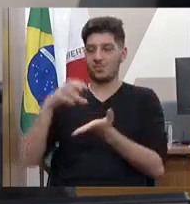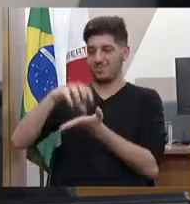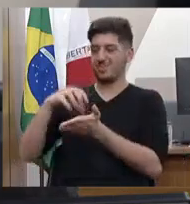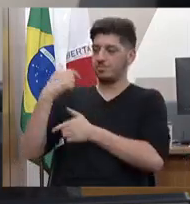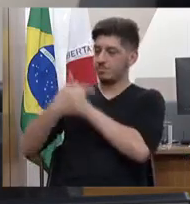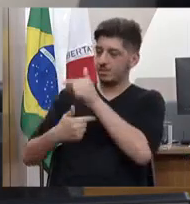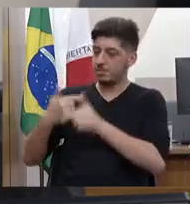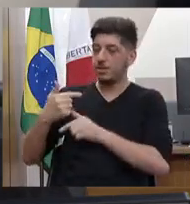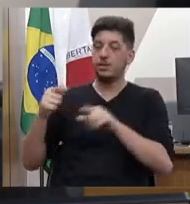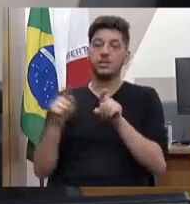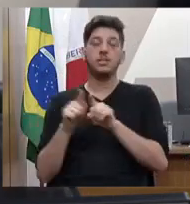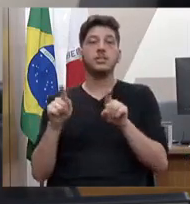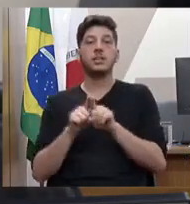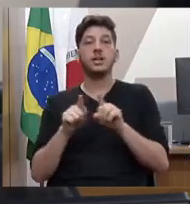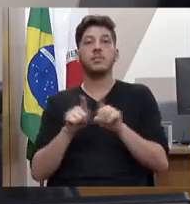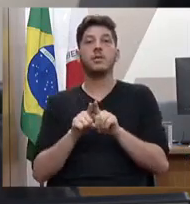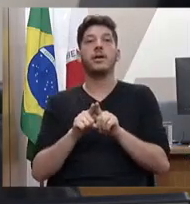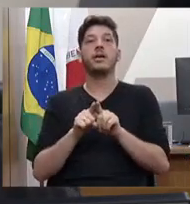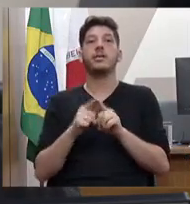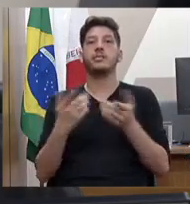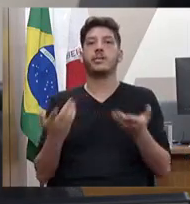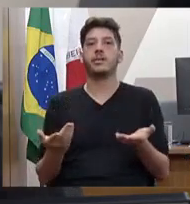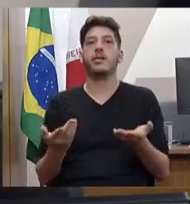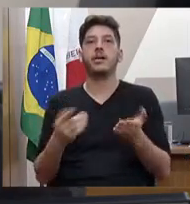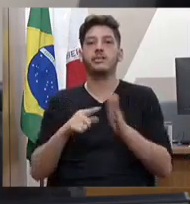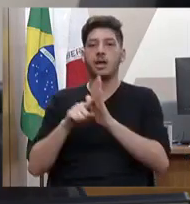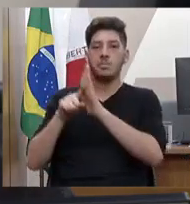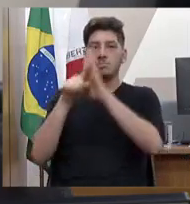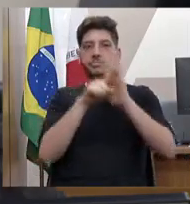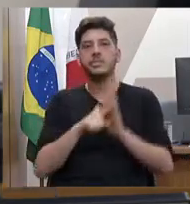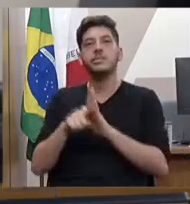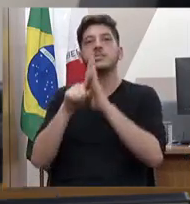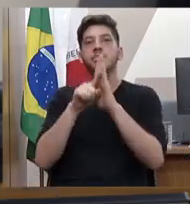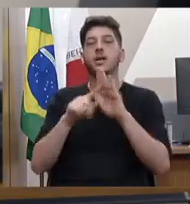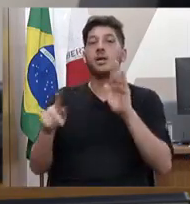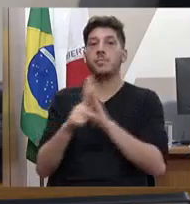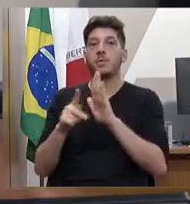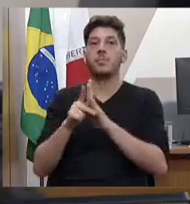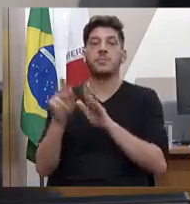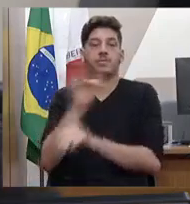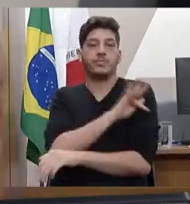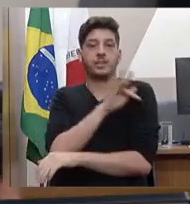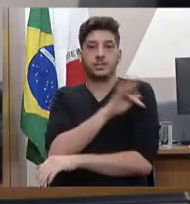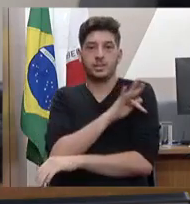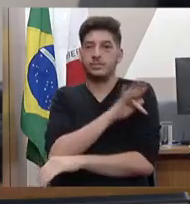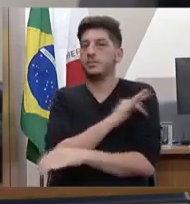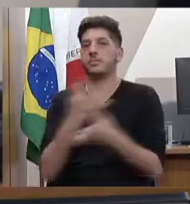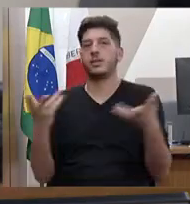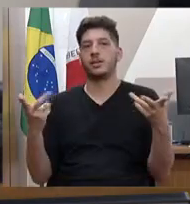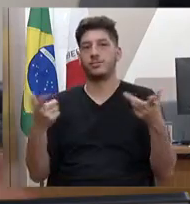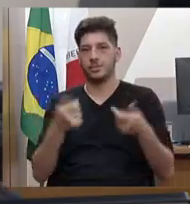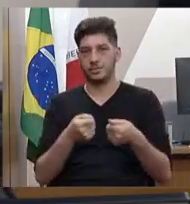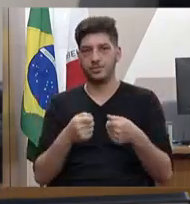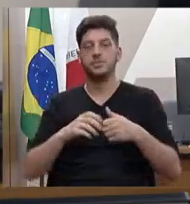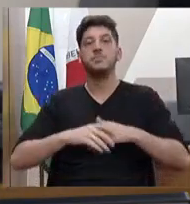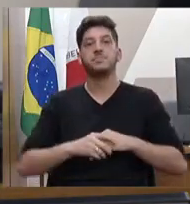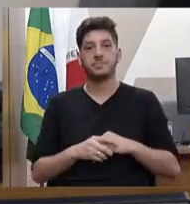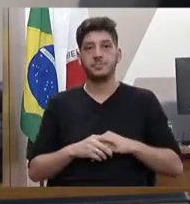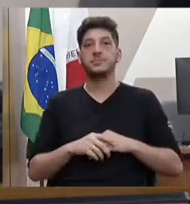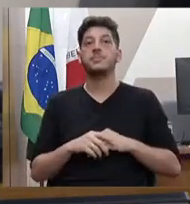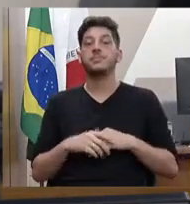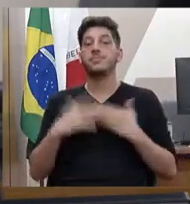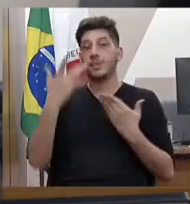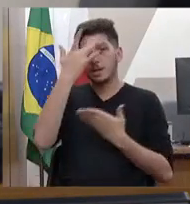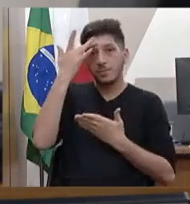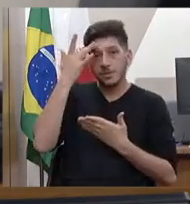toda a inteligência que é executada pela nossa fiscalização que é brilhante não pode ter o pessoal